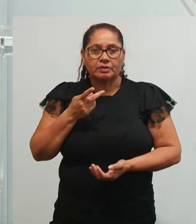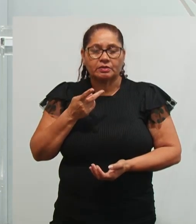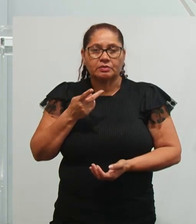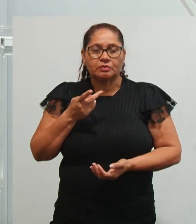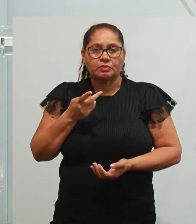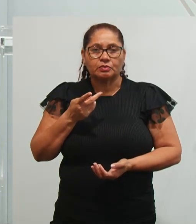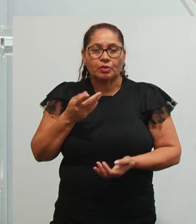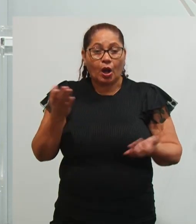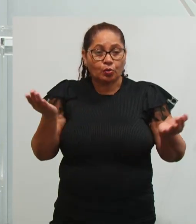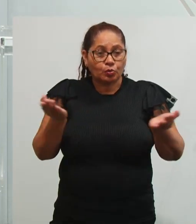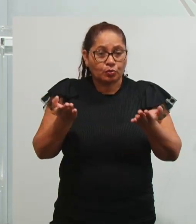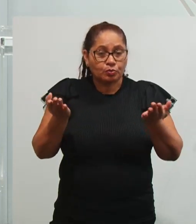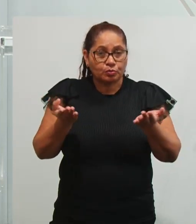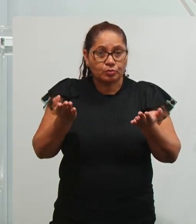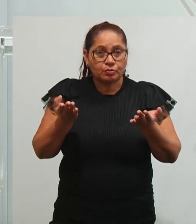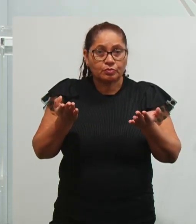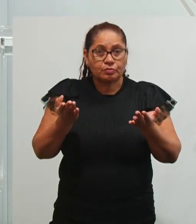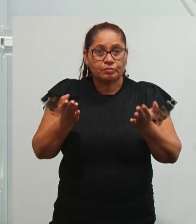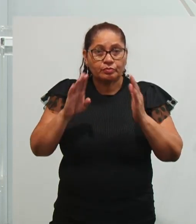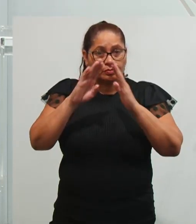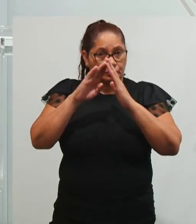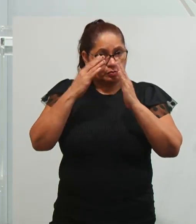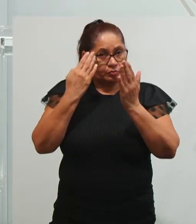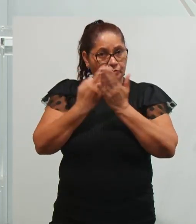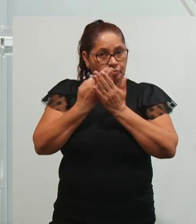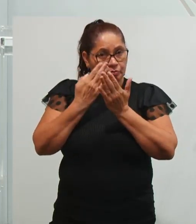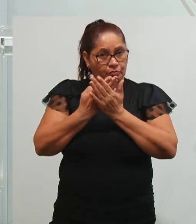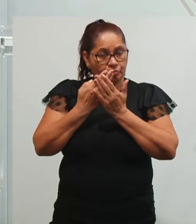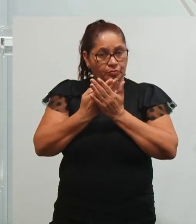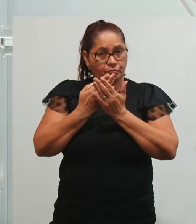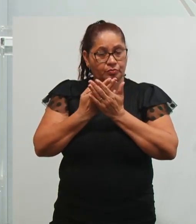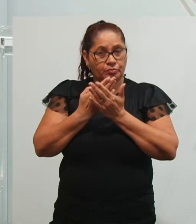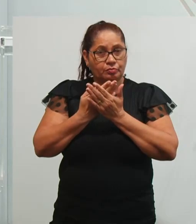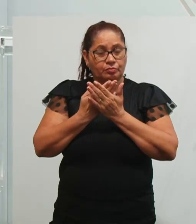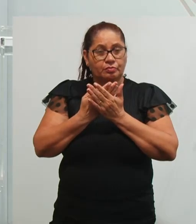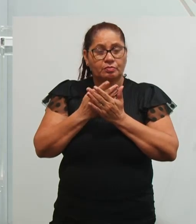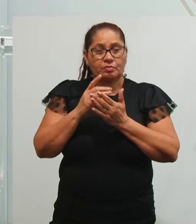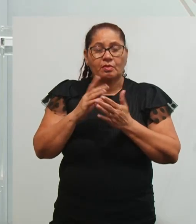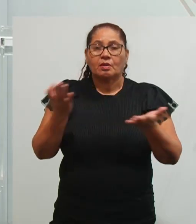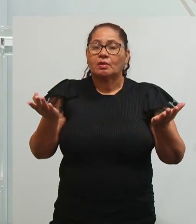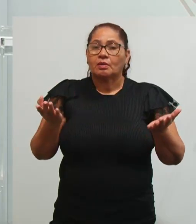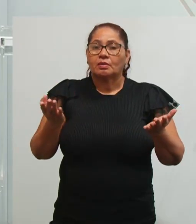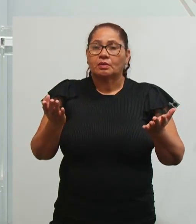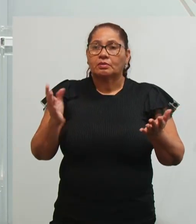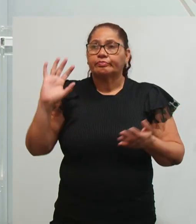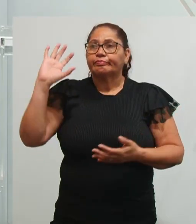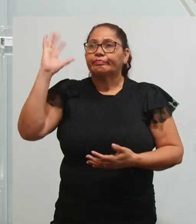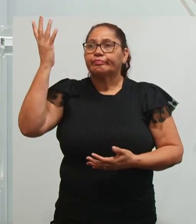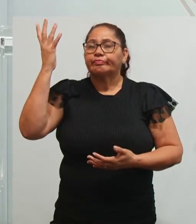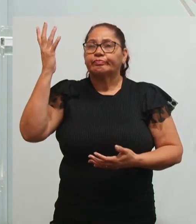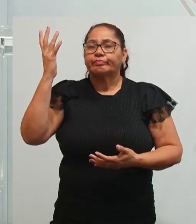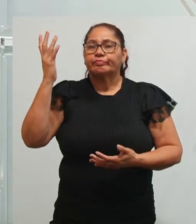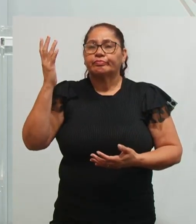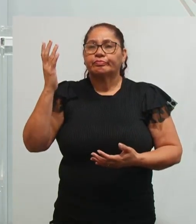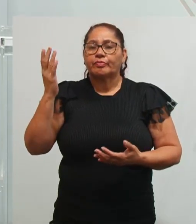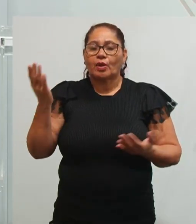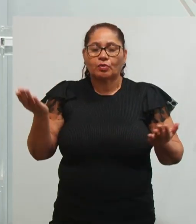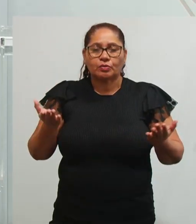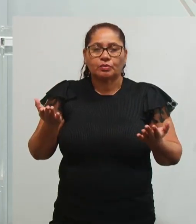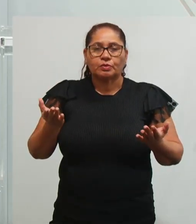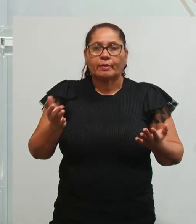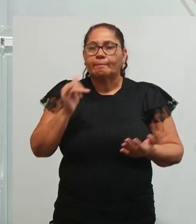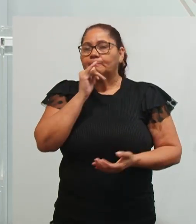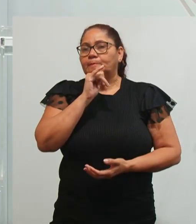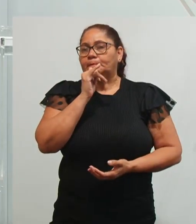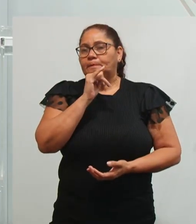ali no momento da aula. Estou falando que essa intervenção, ela nem sempre acontece no momento em que você, por exemplo,